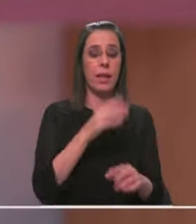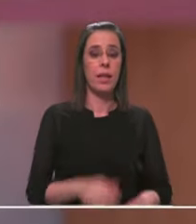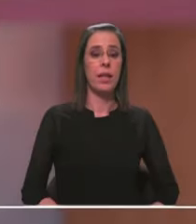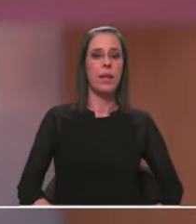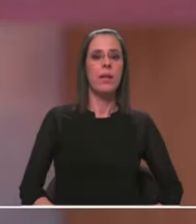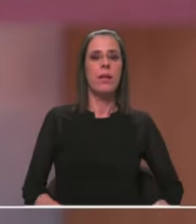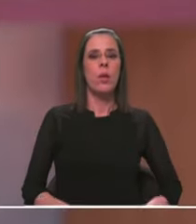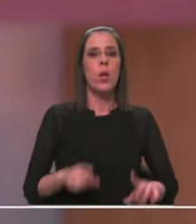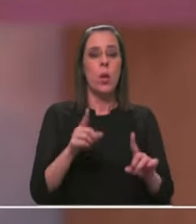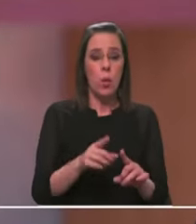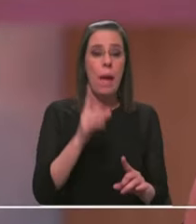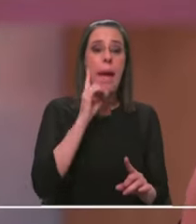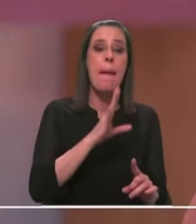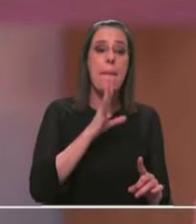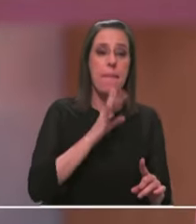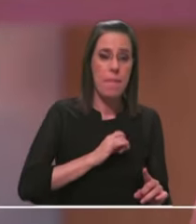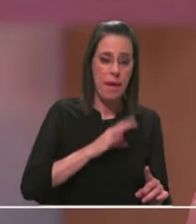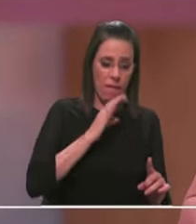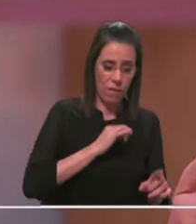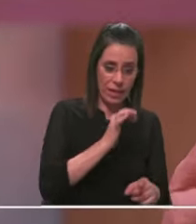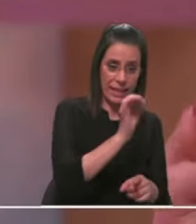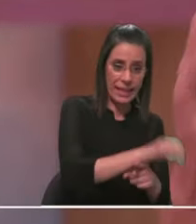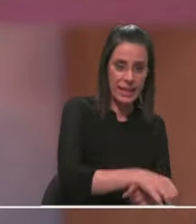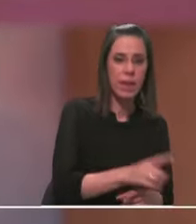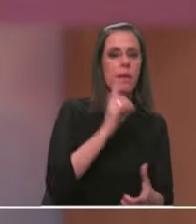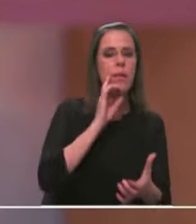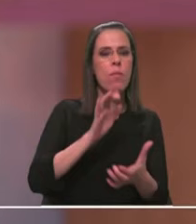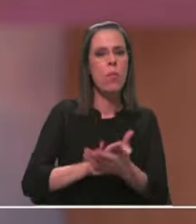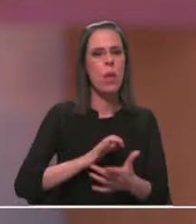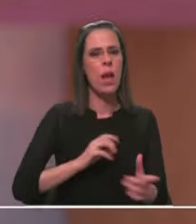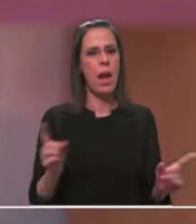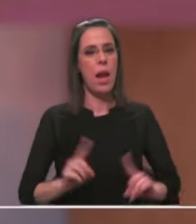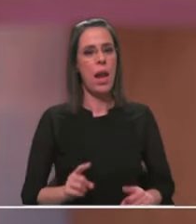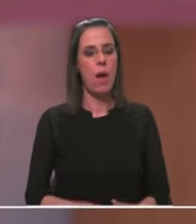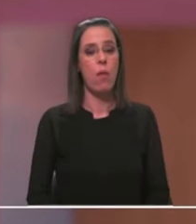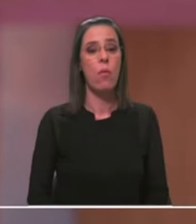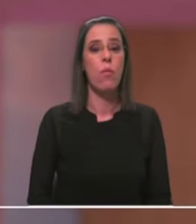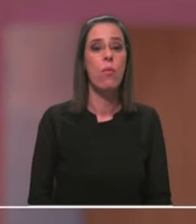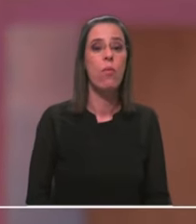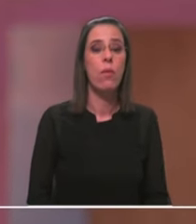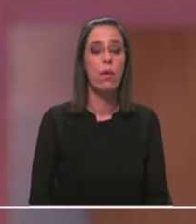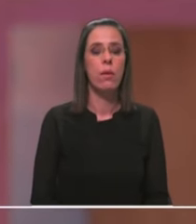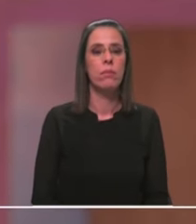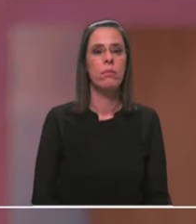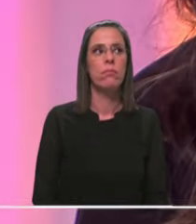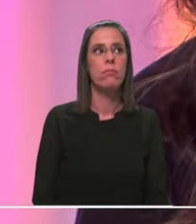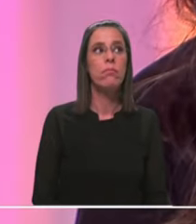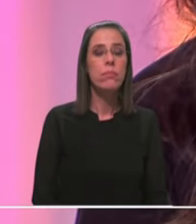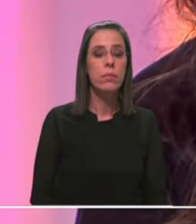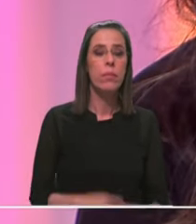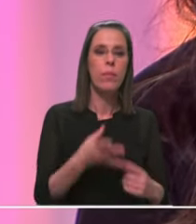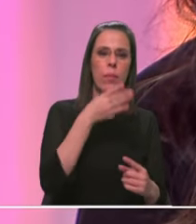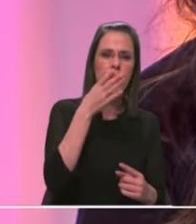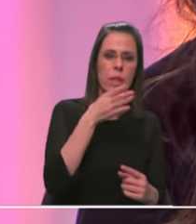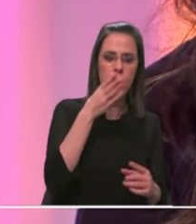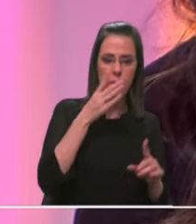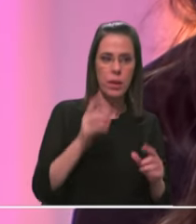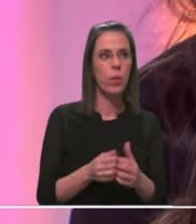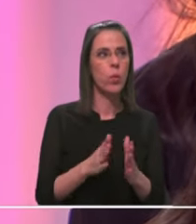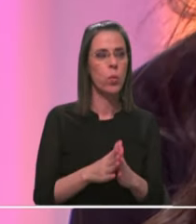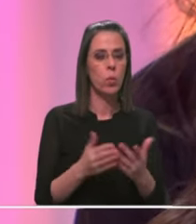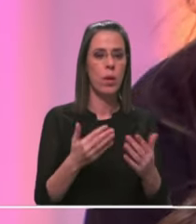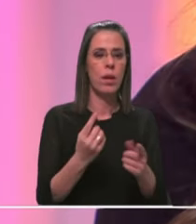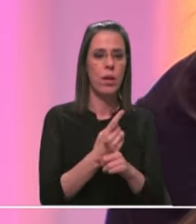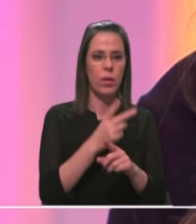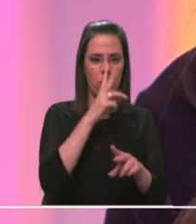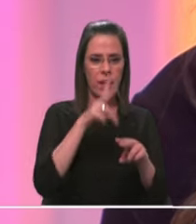são, como é que é? Tu para mãe dos meus filhos, sim, mas para a minha mulher, não. E depois as justificações, é porque tu deixas as